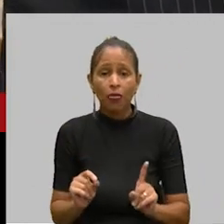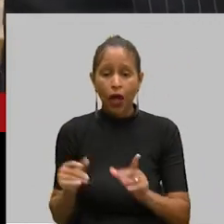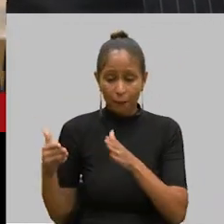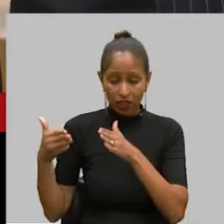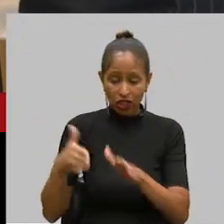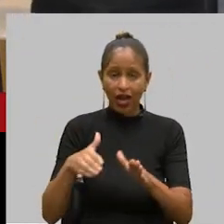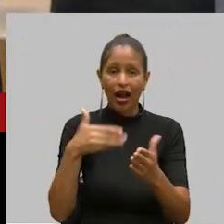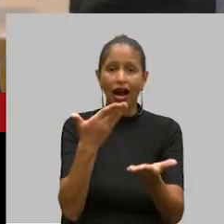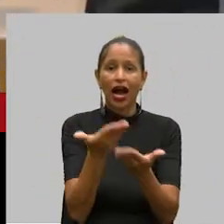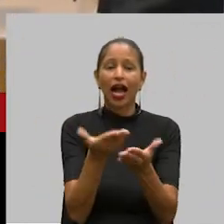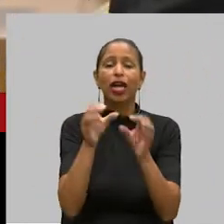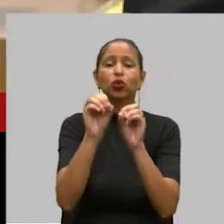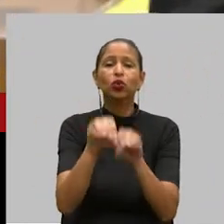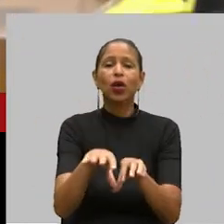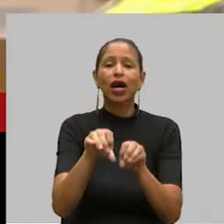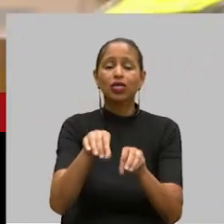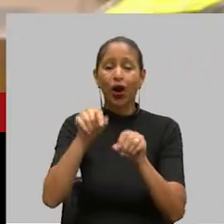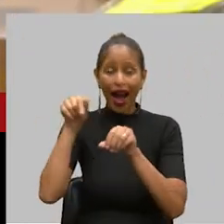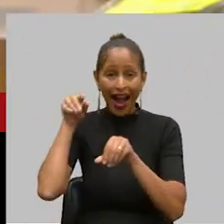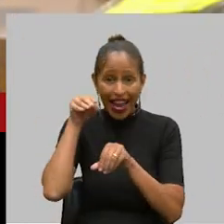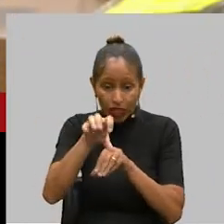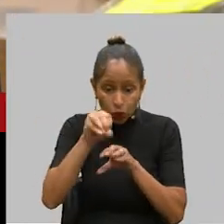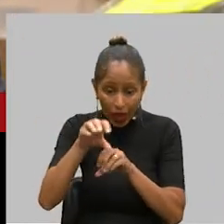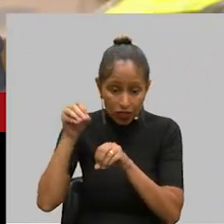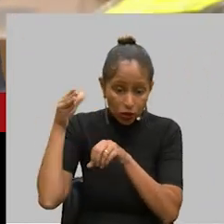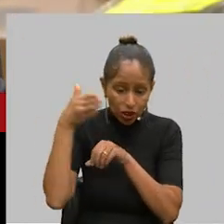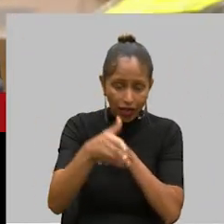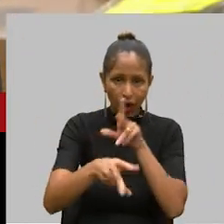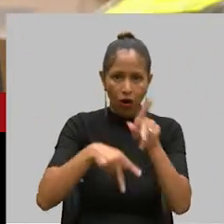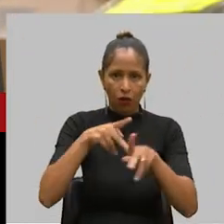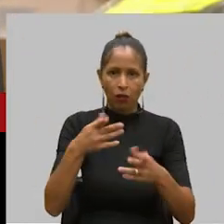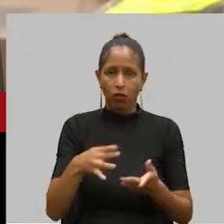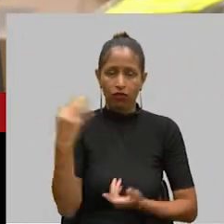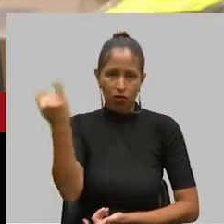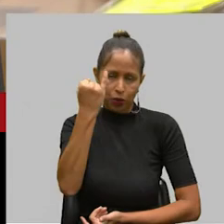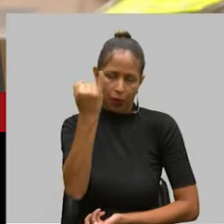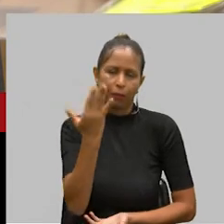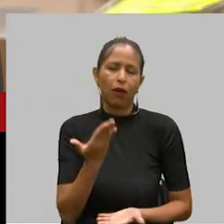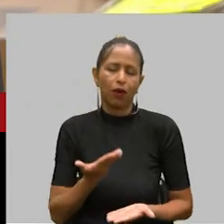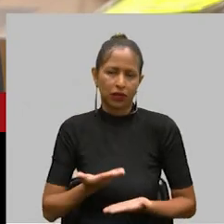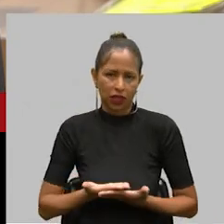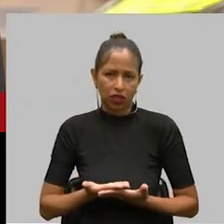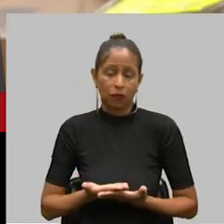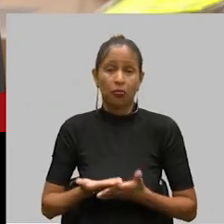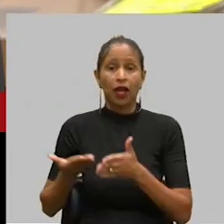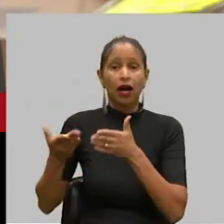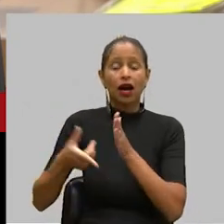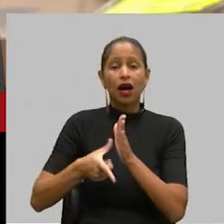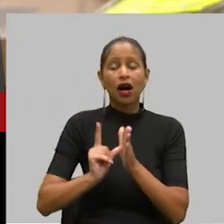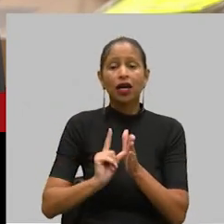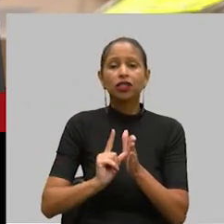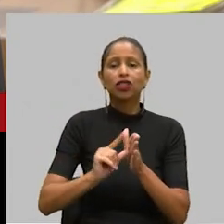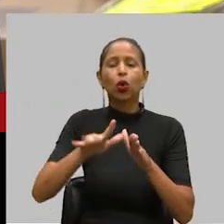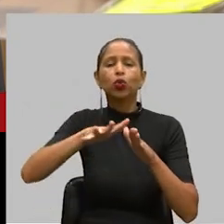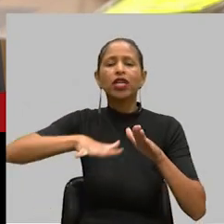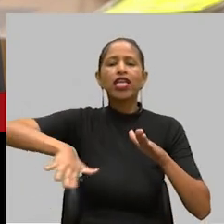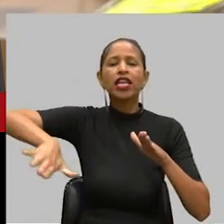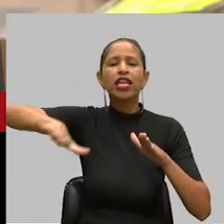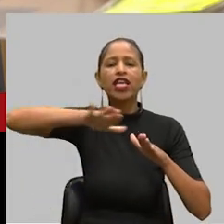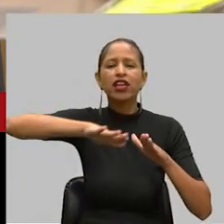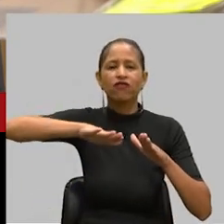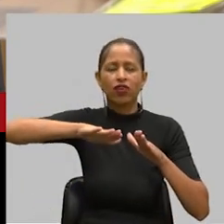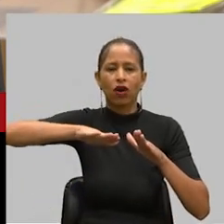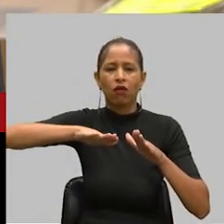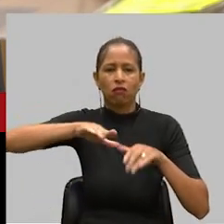educação a educação é que precisa chegar ao povo e isso é muito importante e ela precisa chegar em todos os níveis no nível